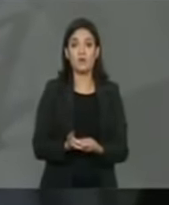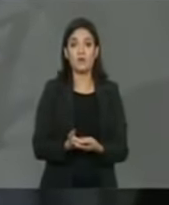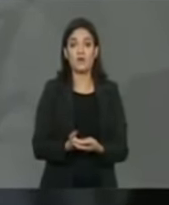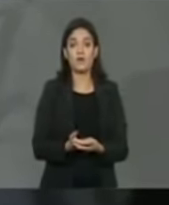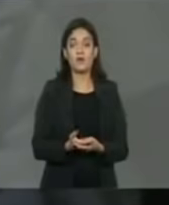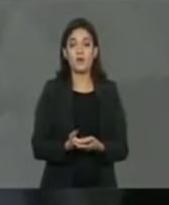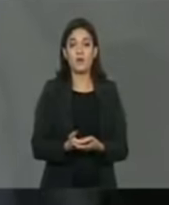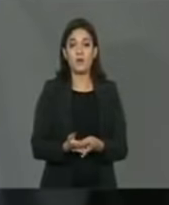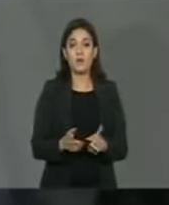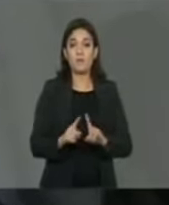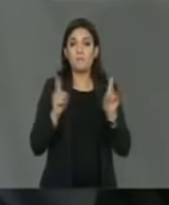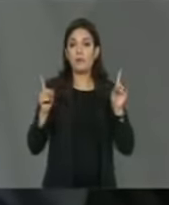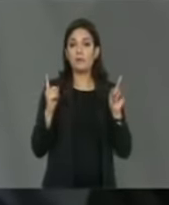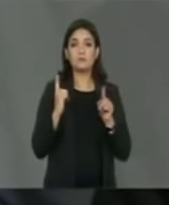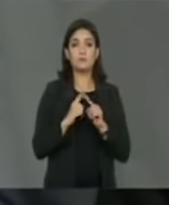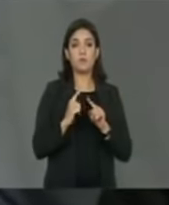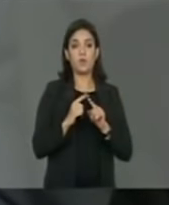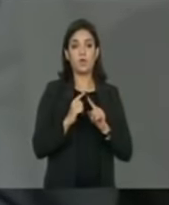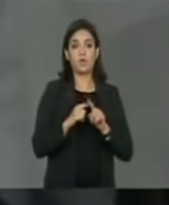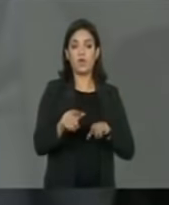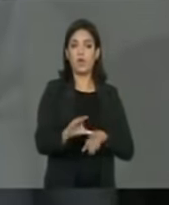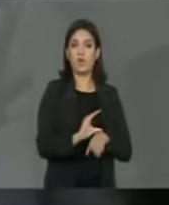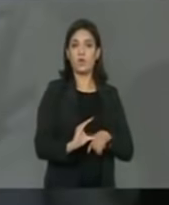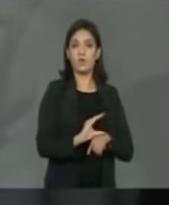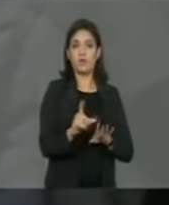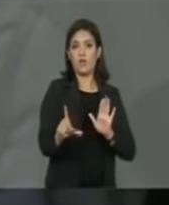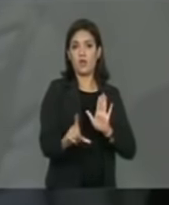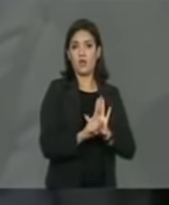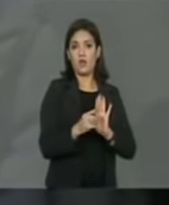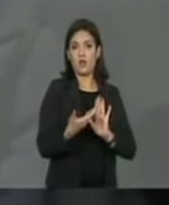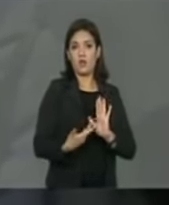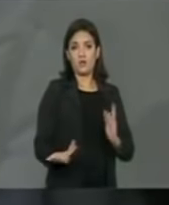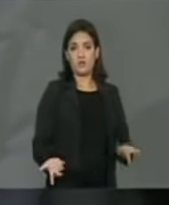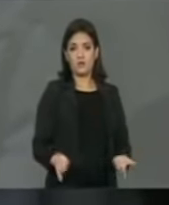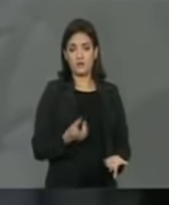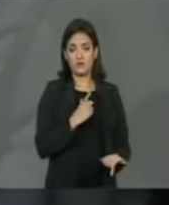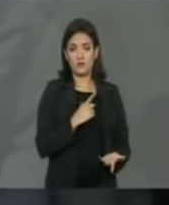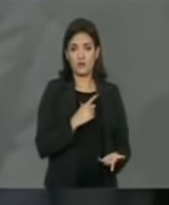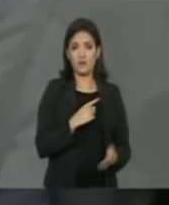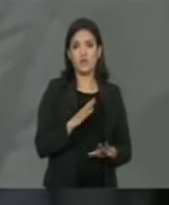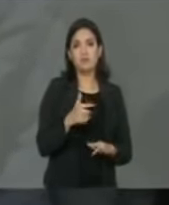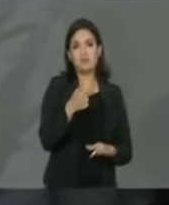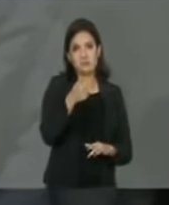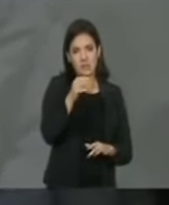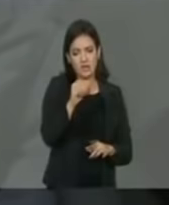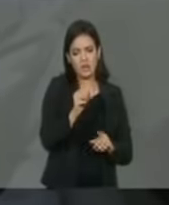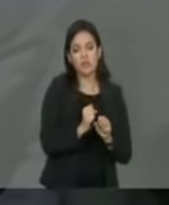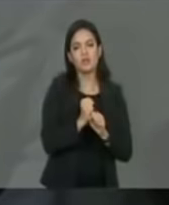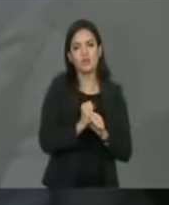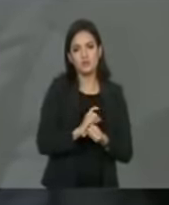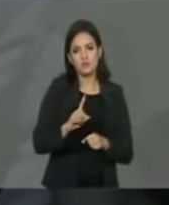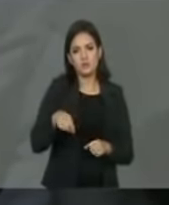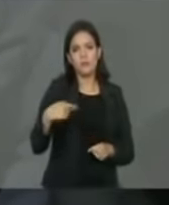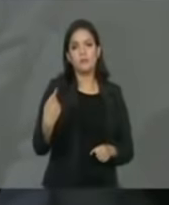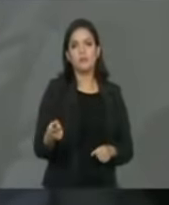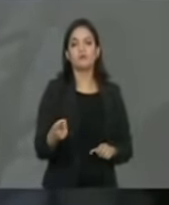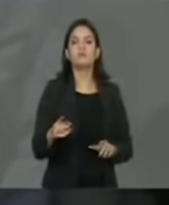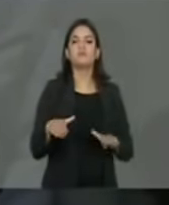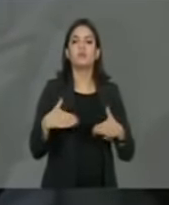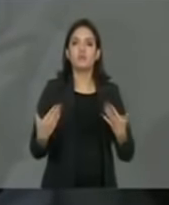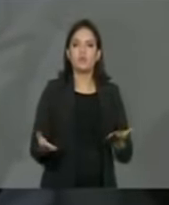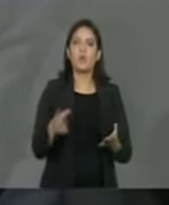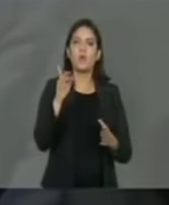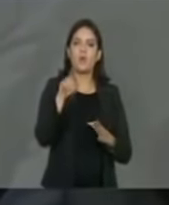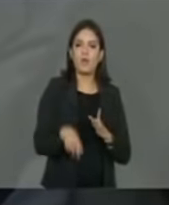adotado pelo legislador pelo legislador após 70 anos então computa se pela metade